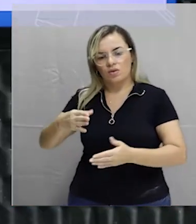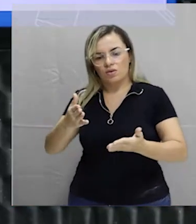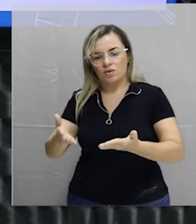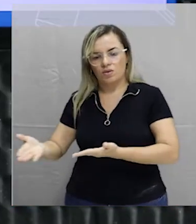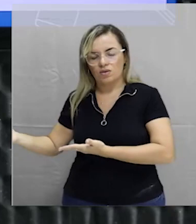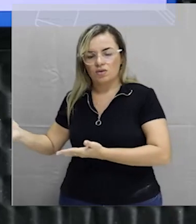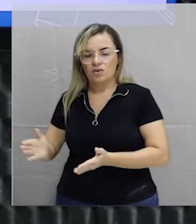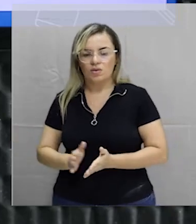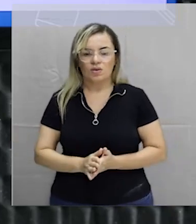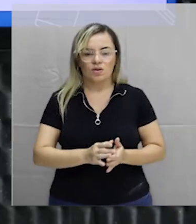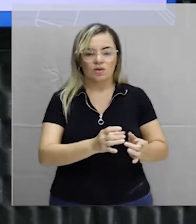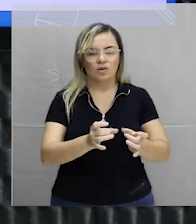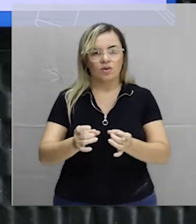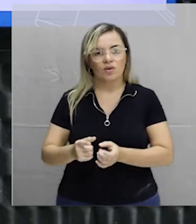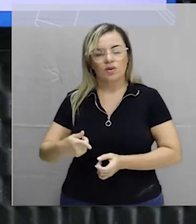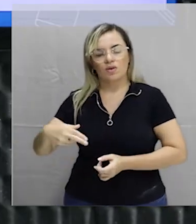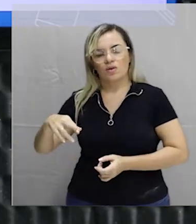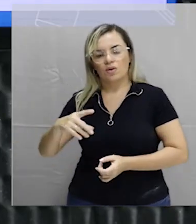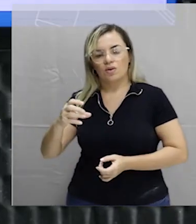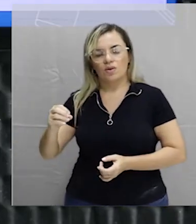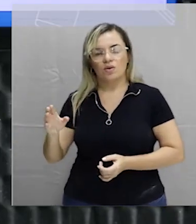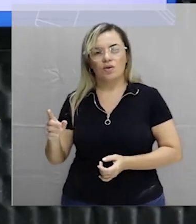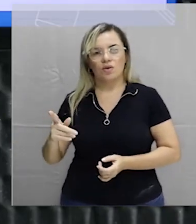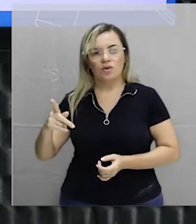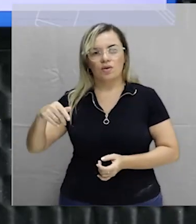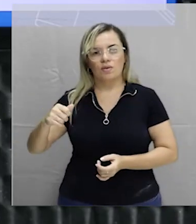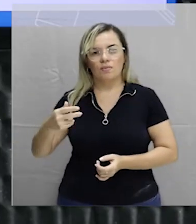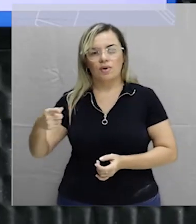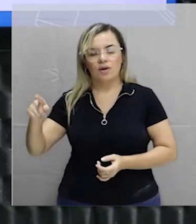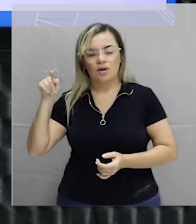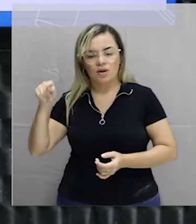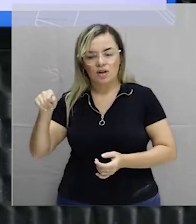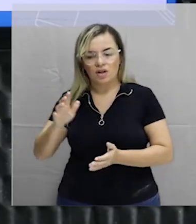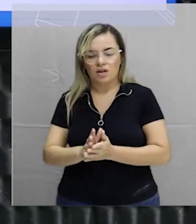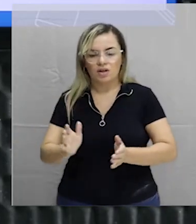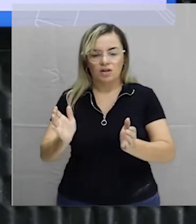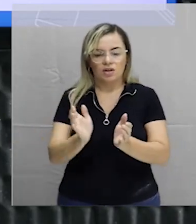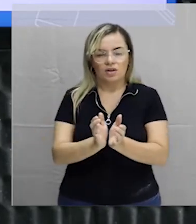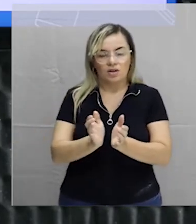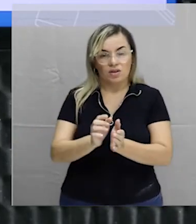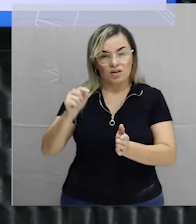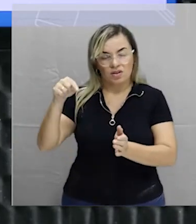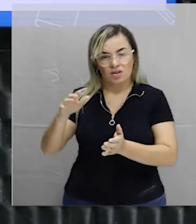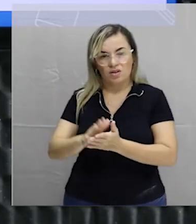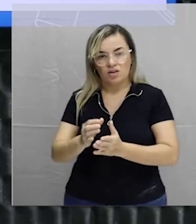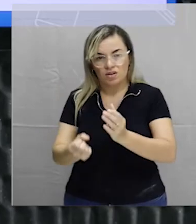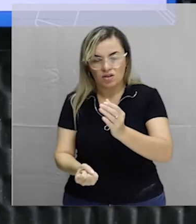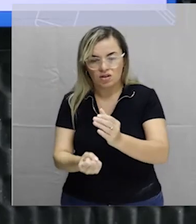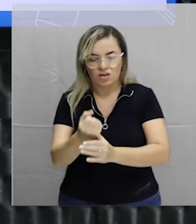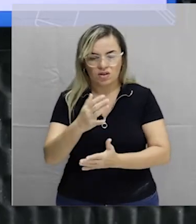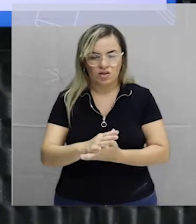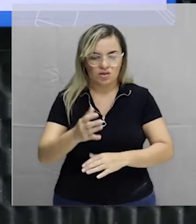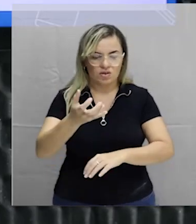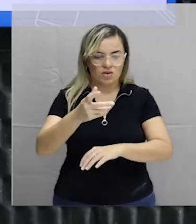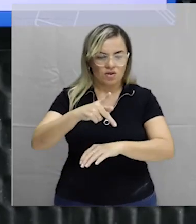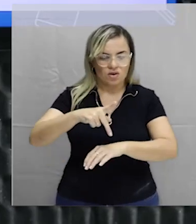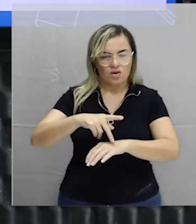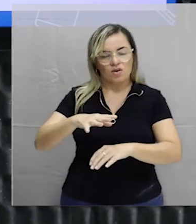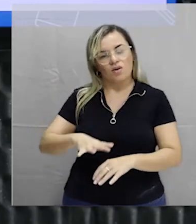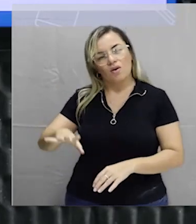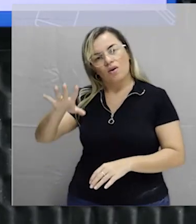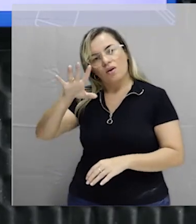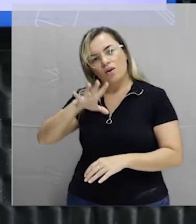Grão-Pará. Uma companhia que a coroa portuguesa criou com o objetivo de estimular